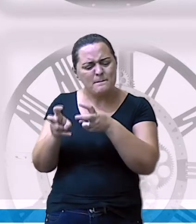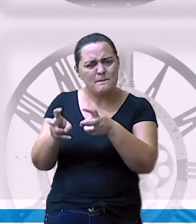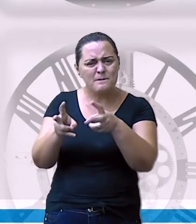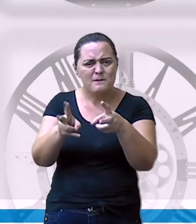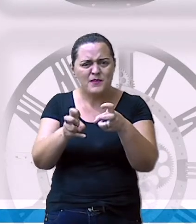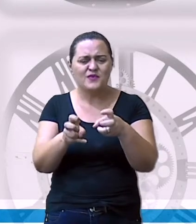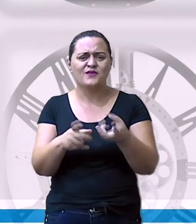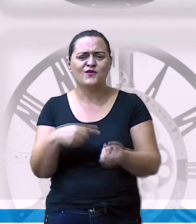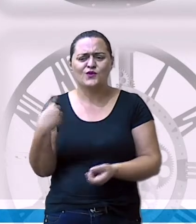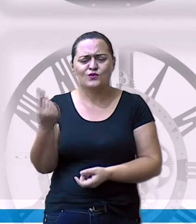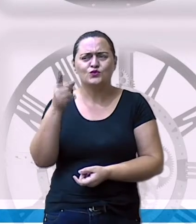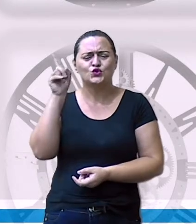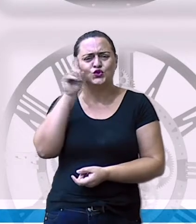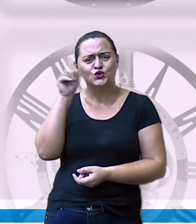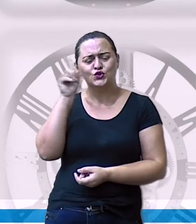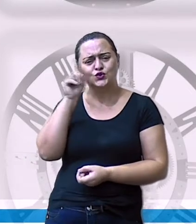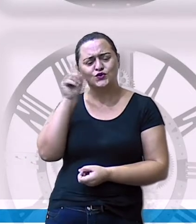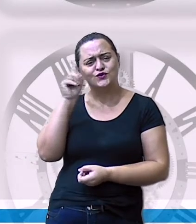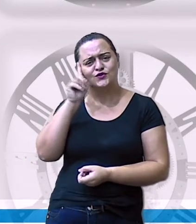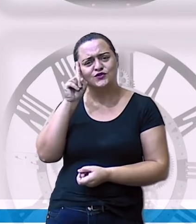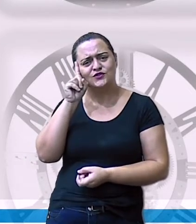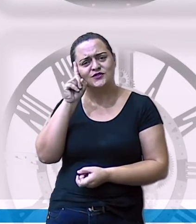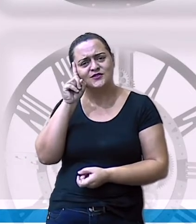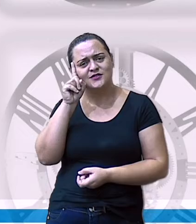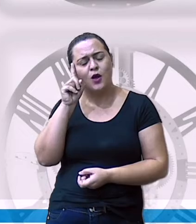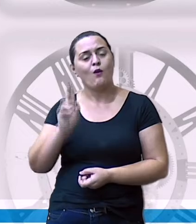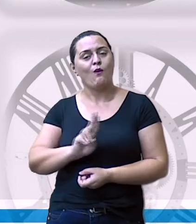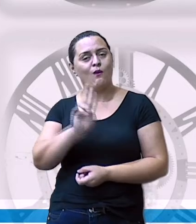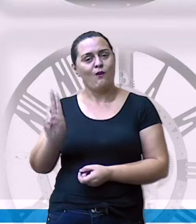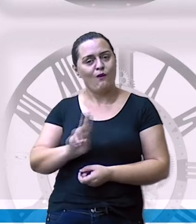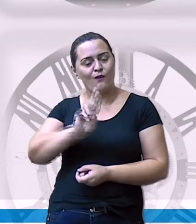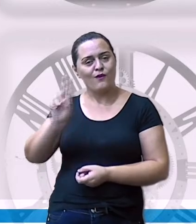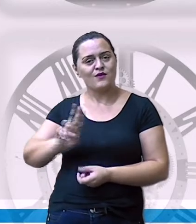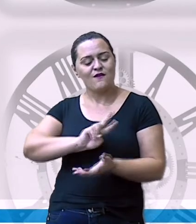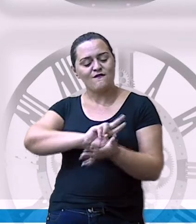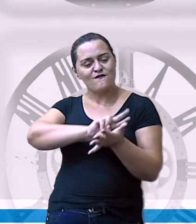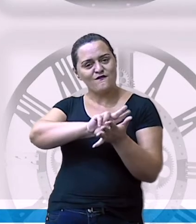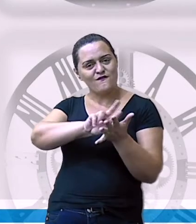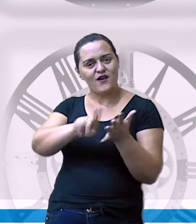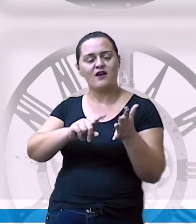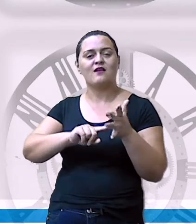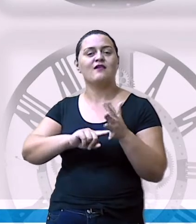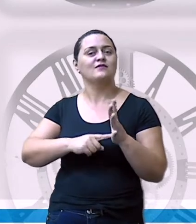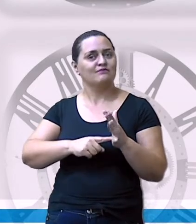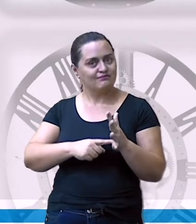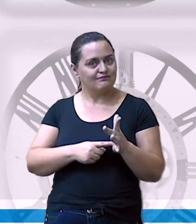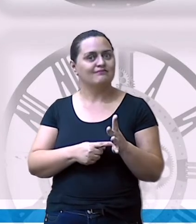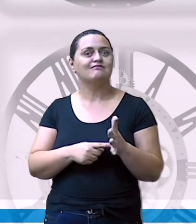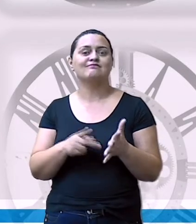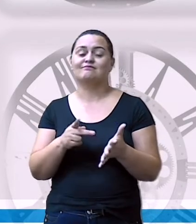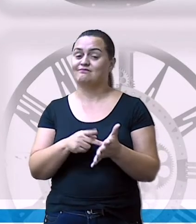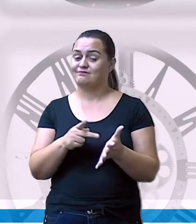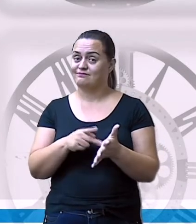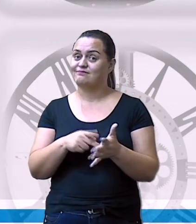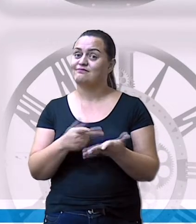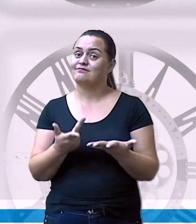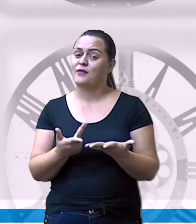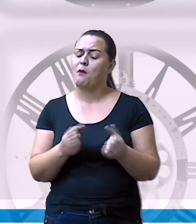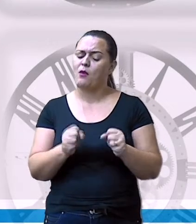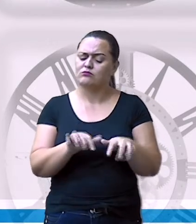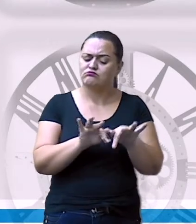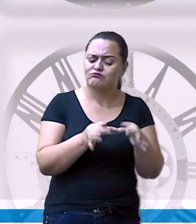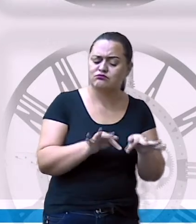em nossas rotinas diárias temos presenças de várias máquinas, sejam elas